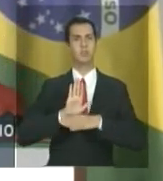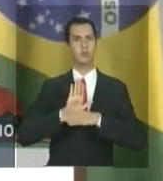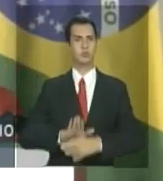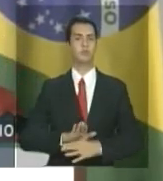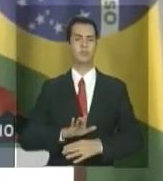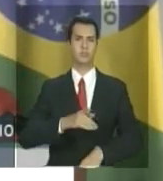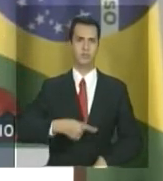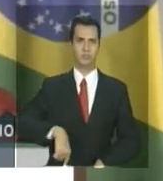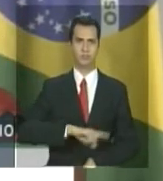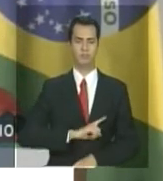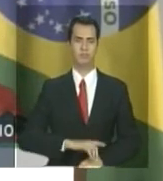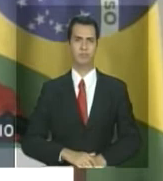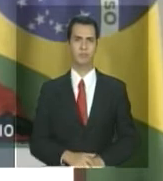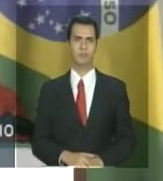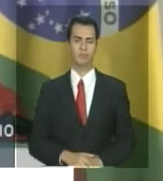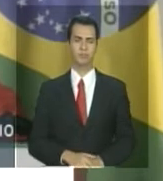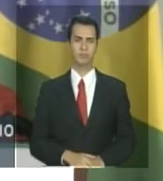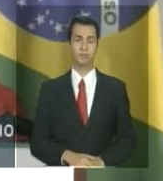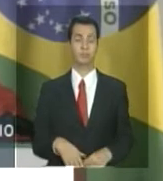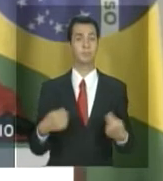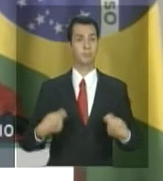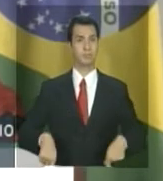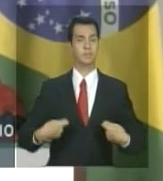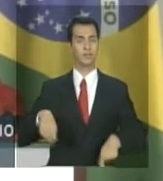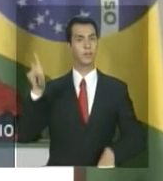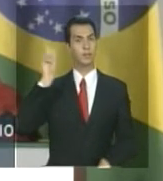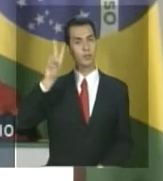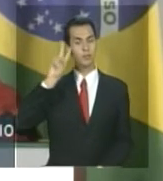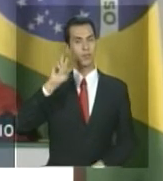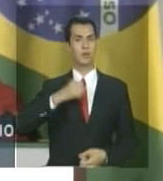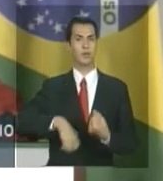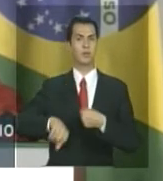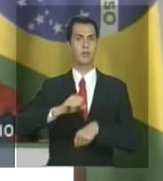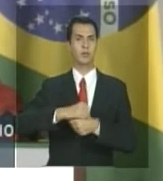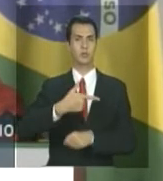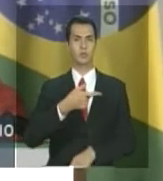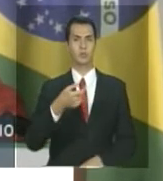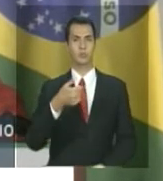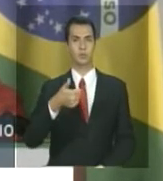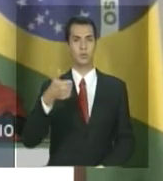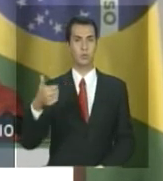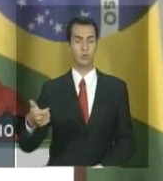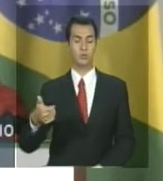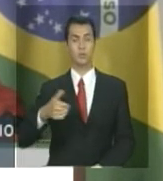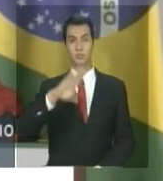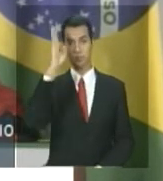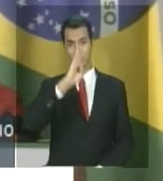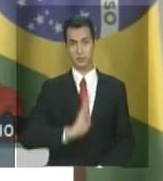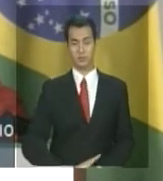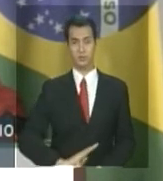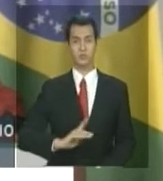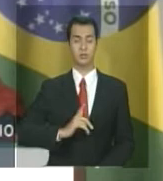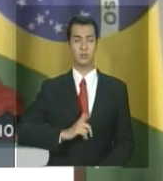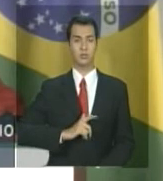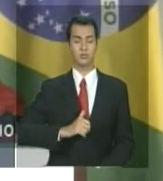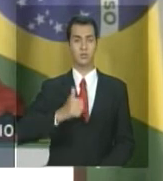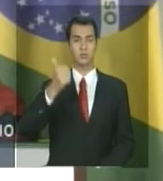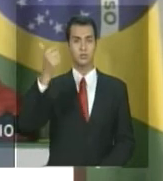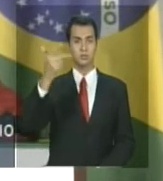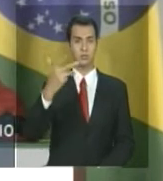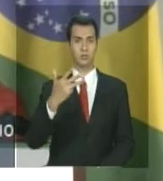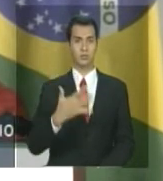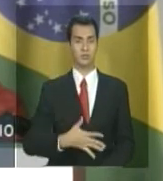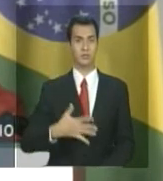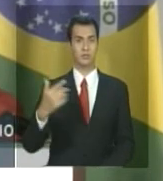aí é importante lembrar que em 2011 nós tivemos, o Brasil foi